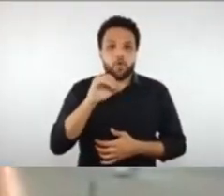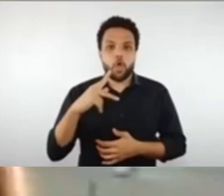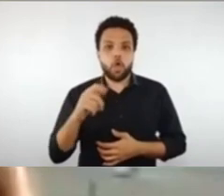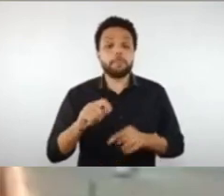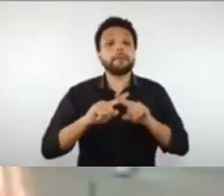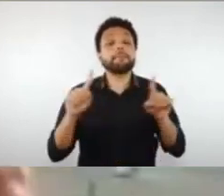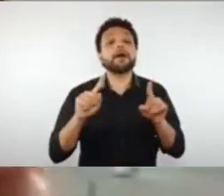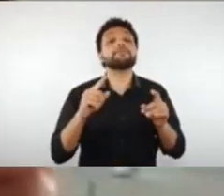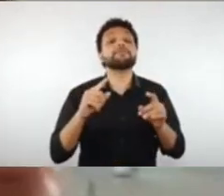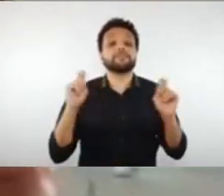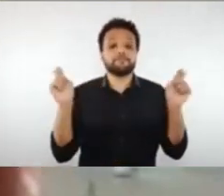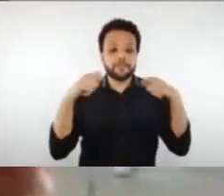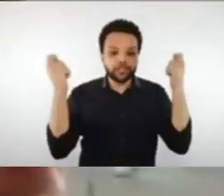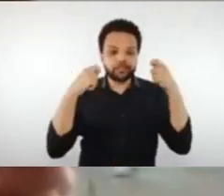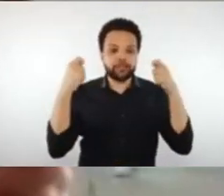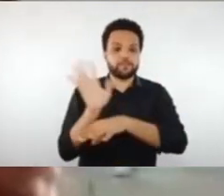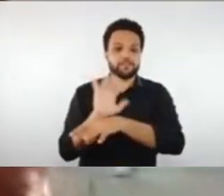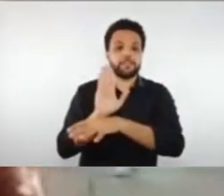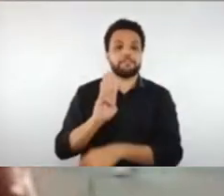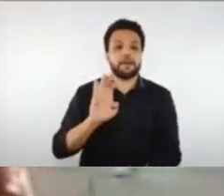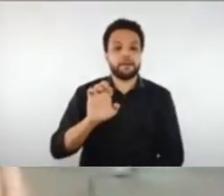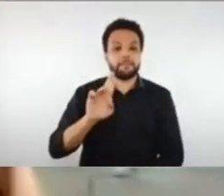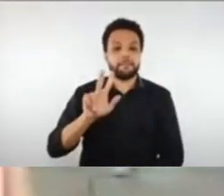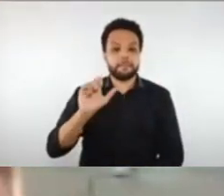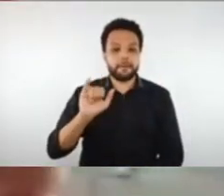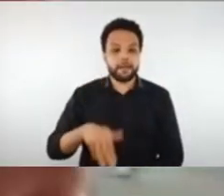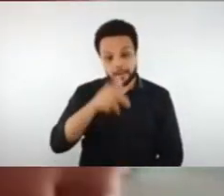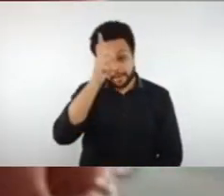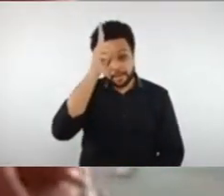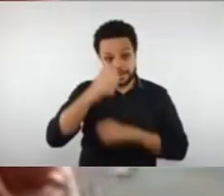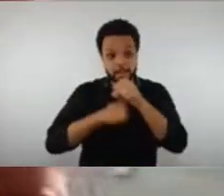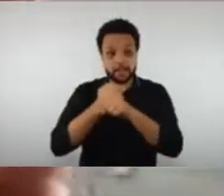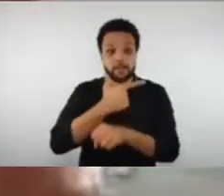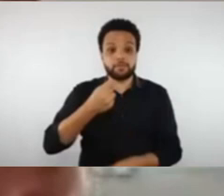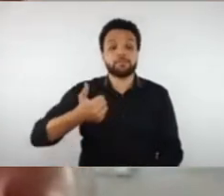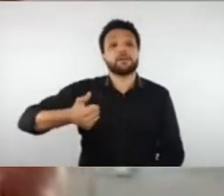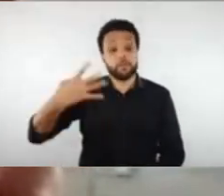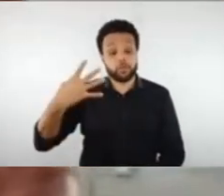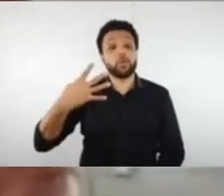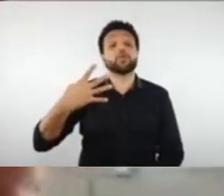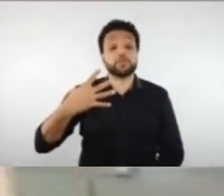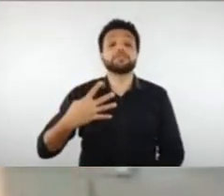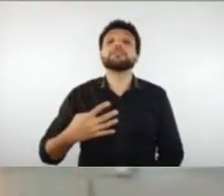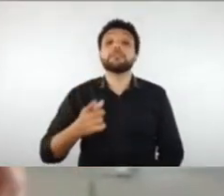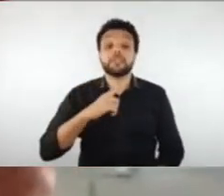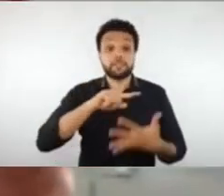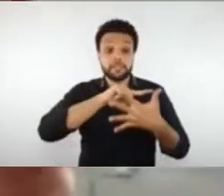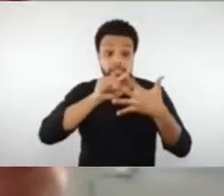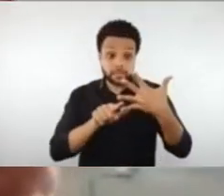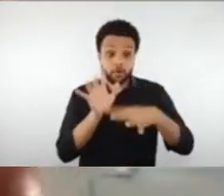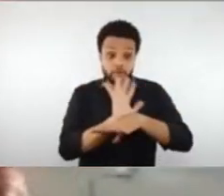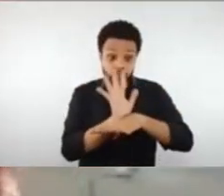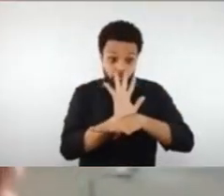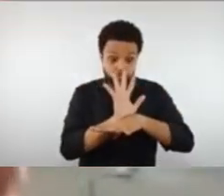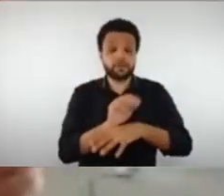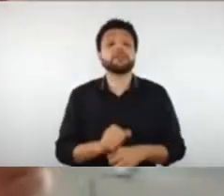Cinema de Berlim, de 2014. Então, naquele ano, 5 longas e 2 curtas brasileiros participavam